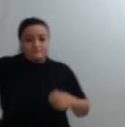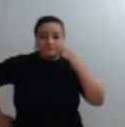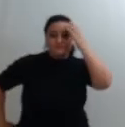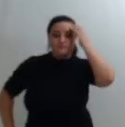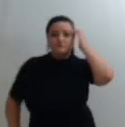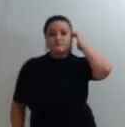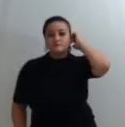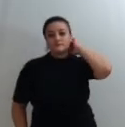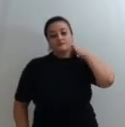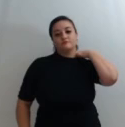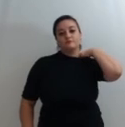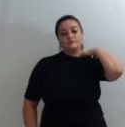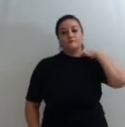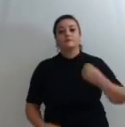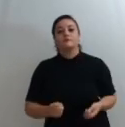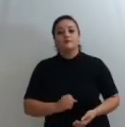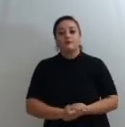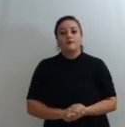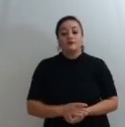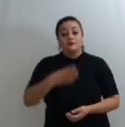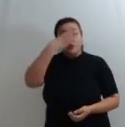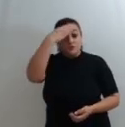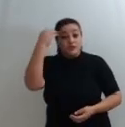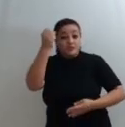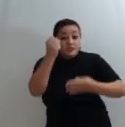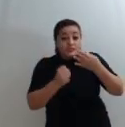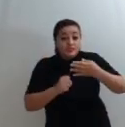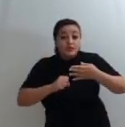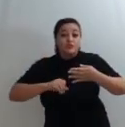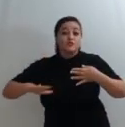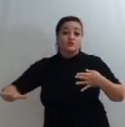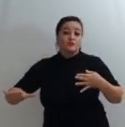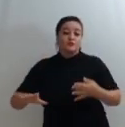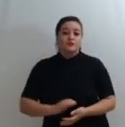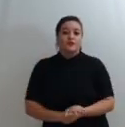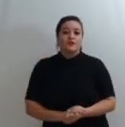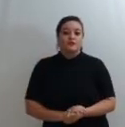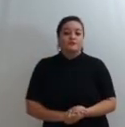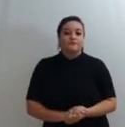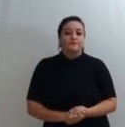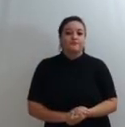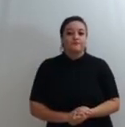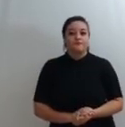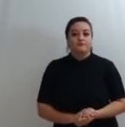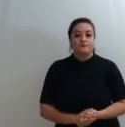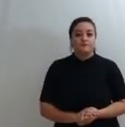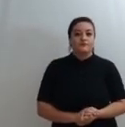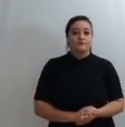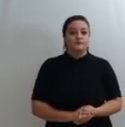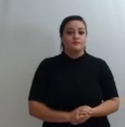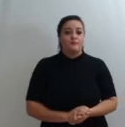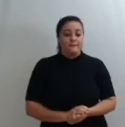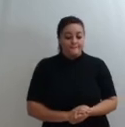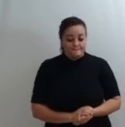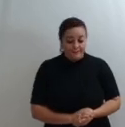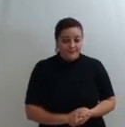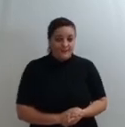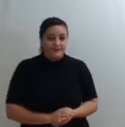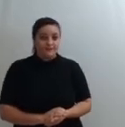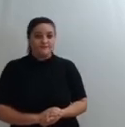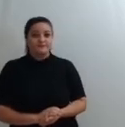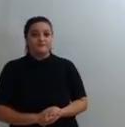jurisprudência quanto às nulidades em geral, apenas neste caso específico. Não. É nesse caso. Bom,